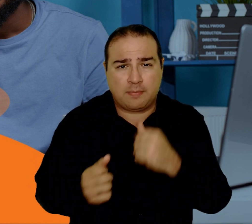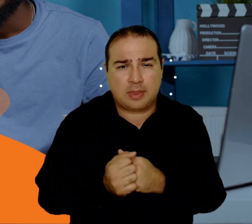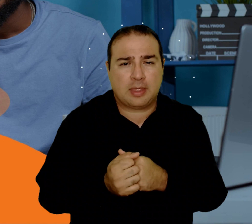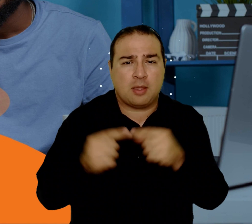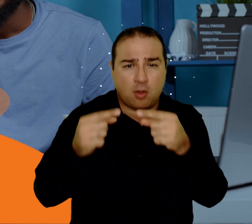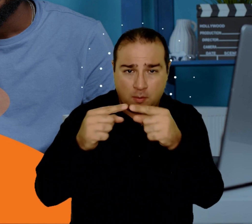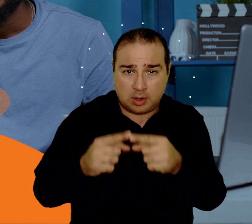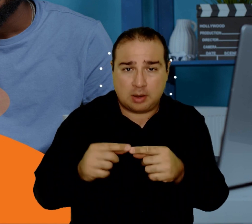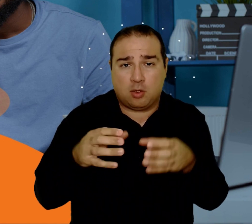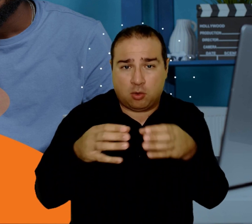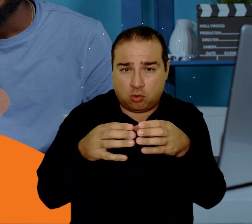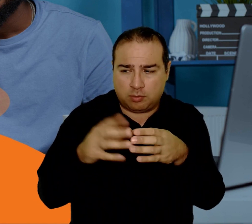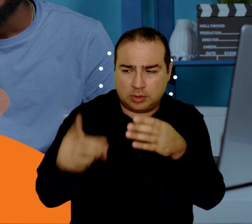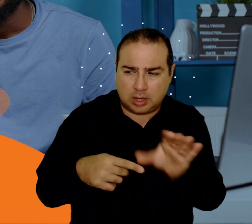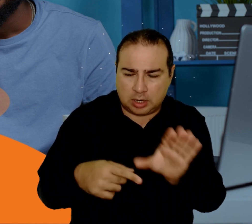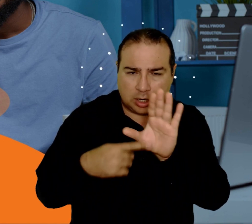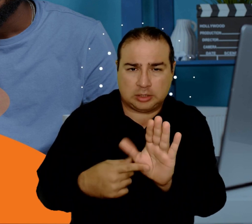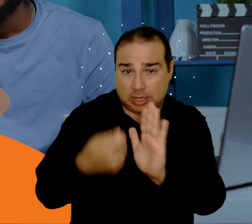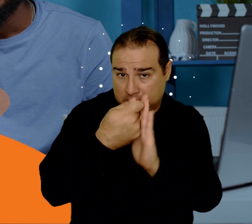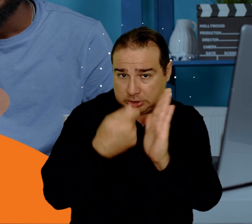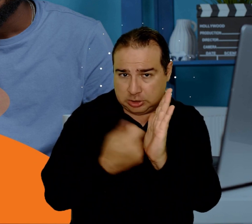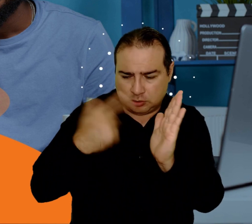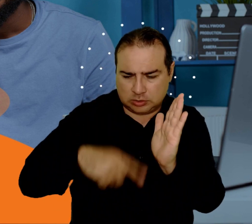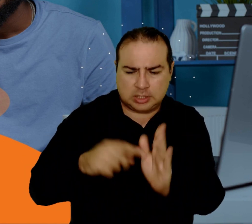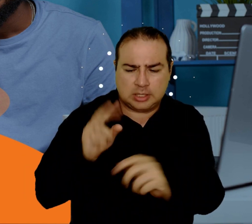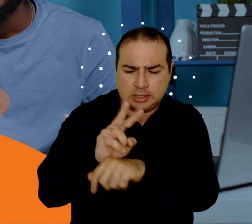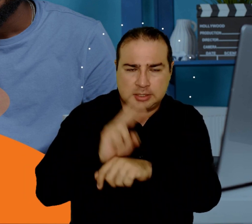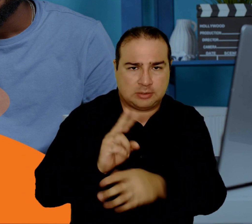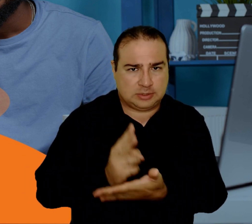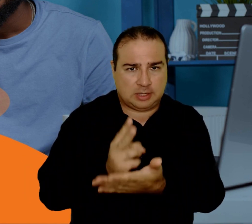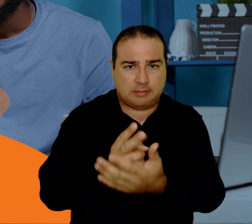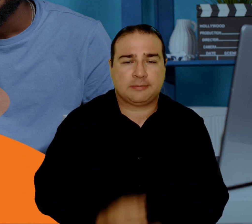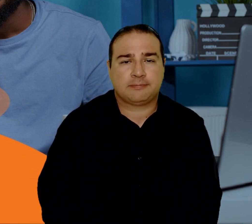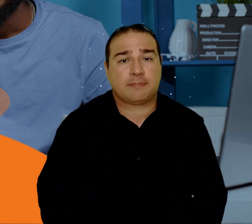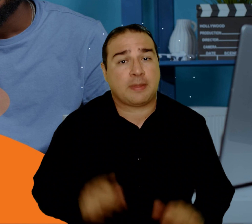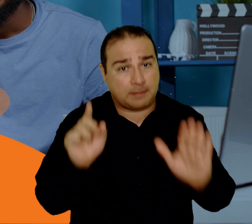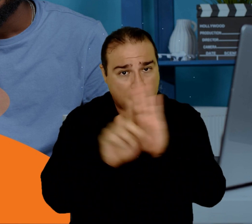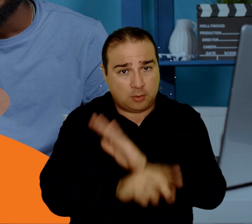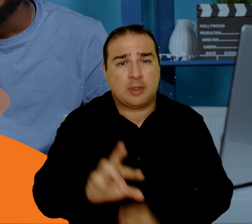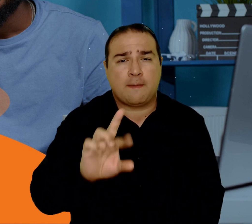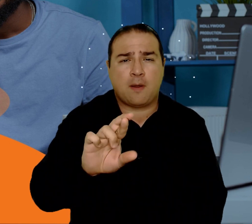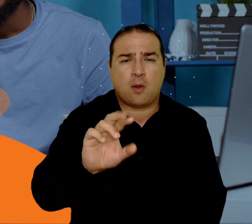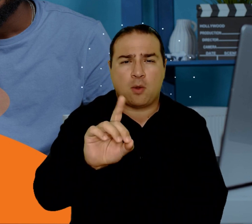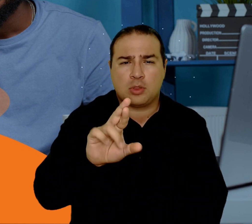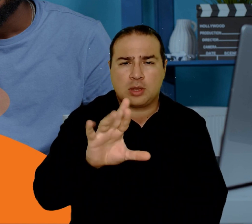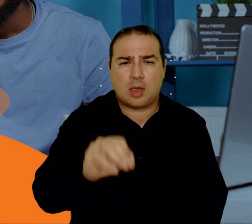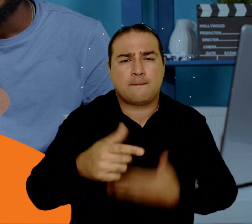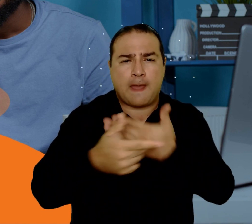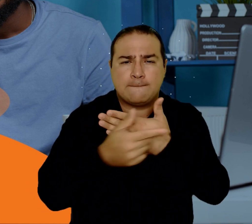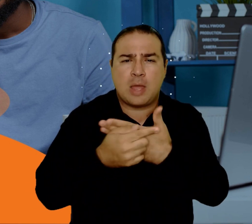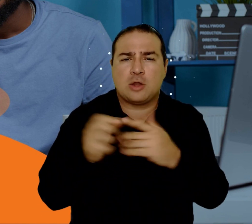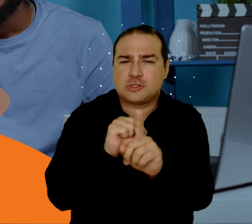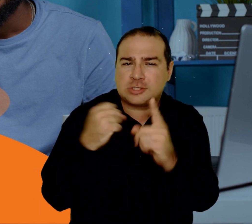mexem os ponteiros da educação, para garantir que a nossa agenda não saia do radar. O Rodrigo, e com relação ao papel